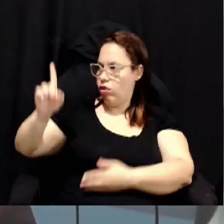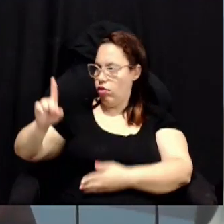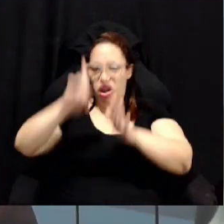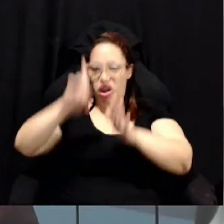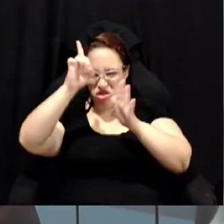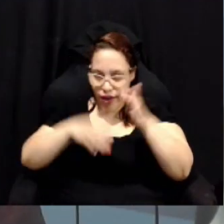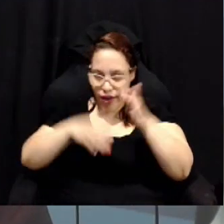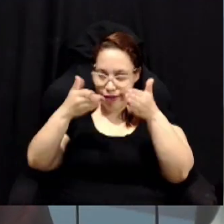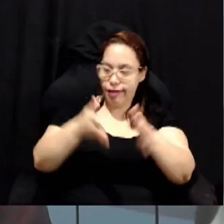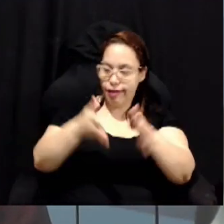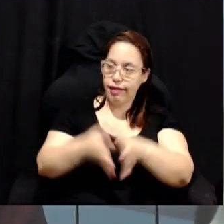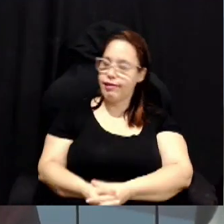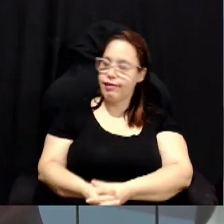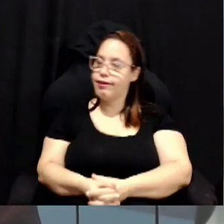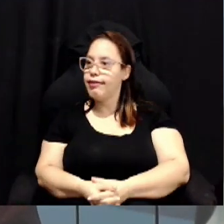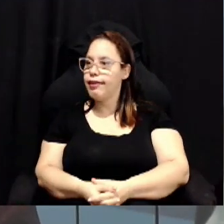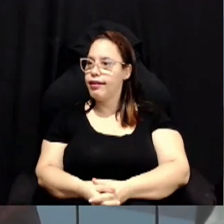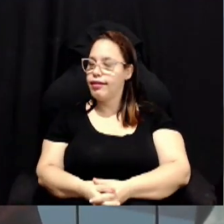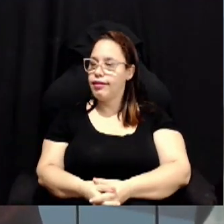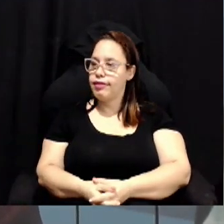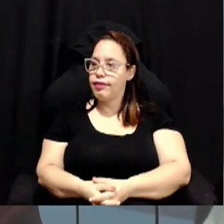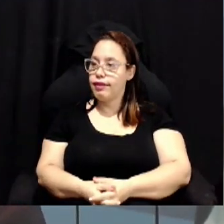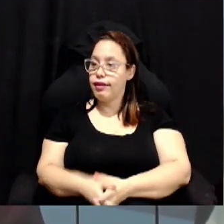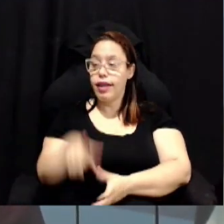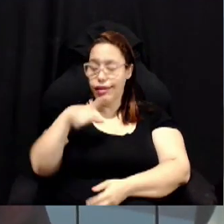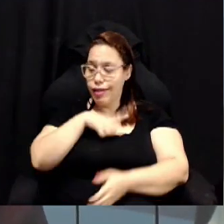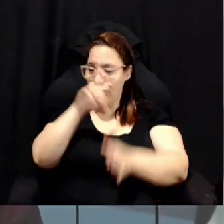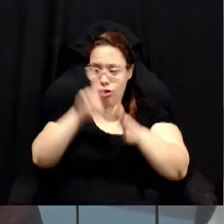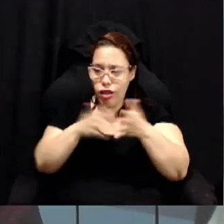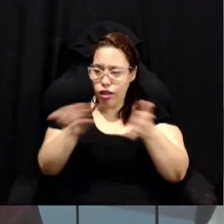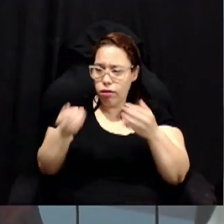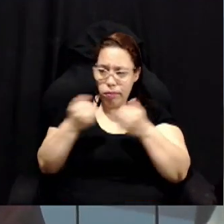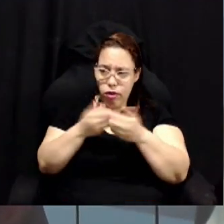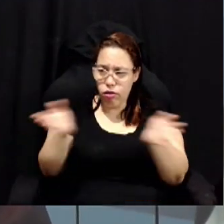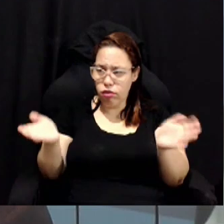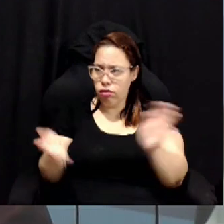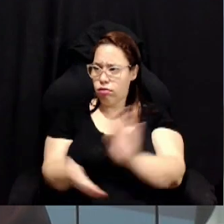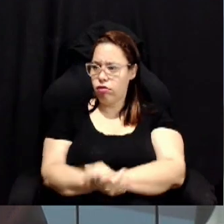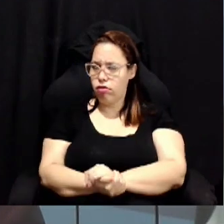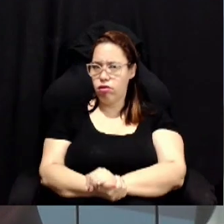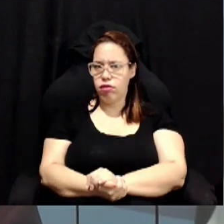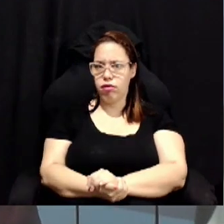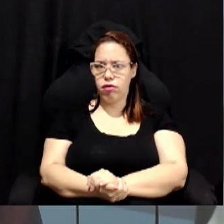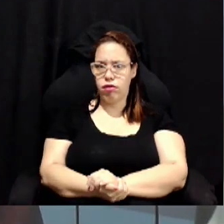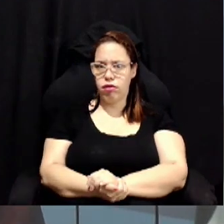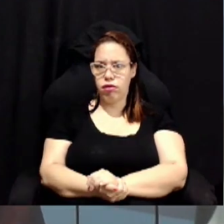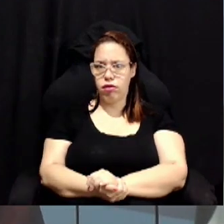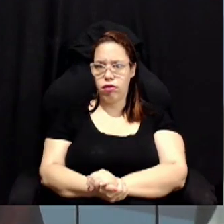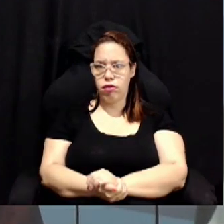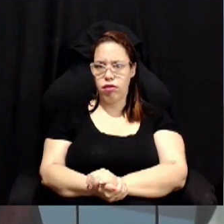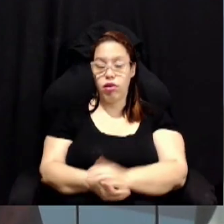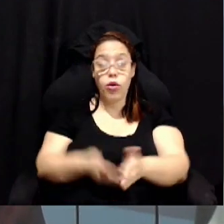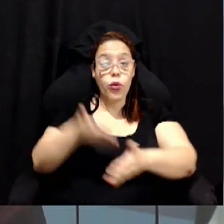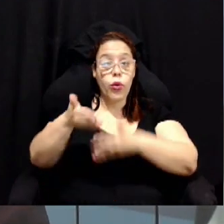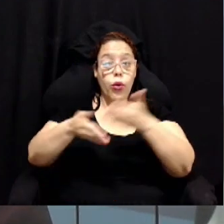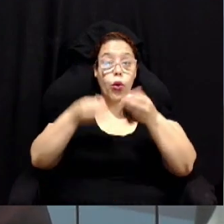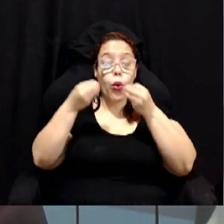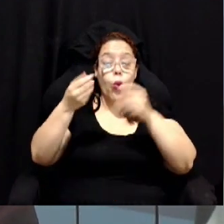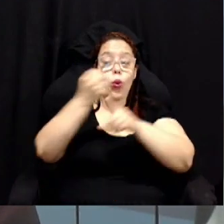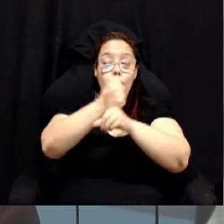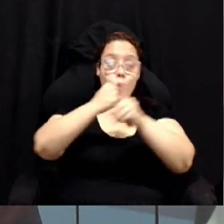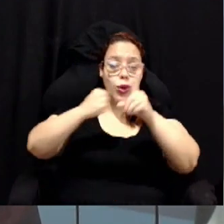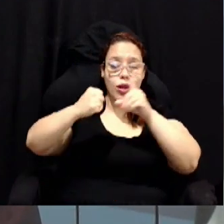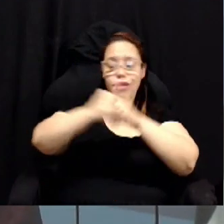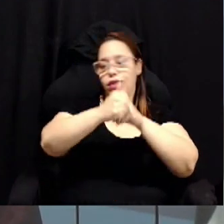nós devemos seguir esse direito, nós devemos dar esse direito, nós devemos proporcionar como sociedade.